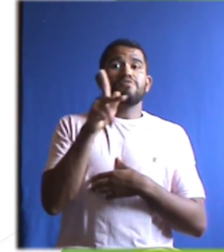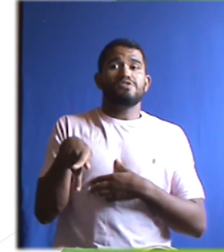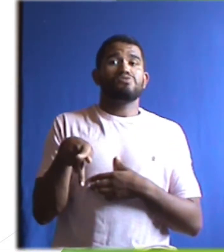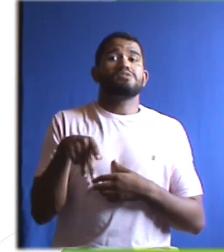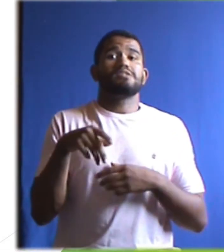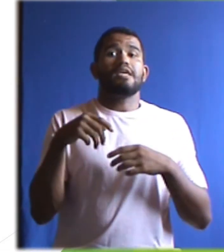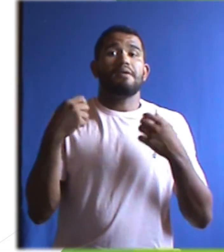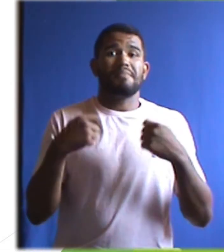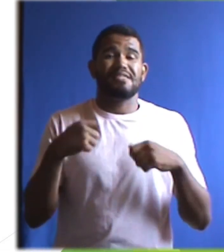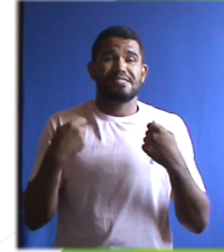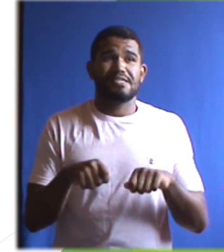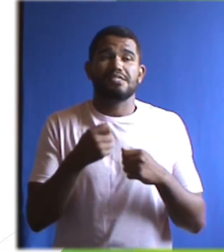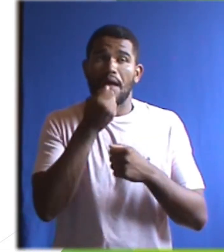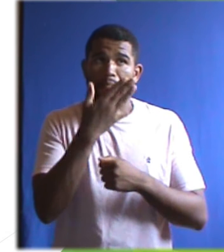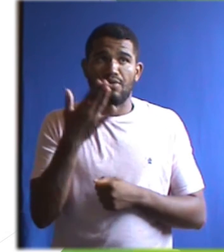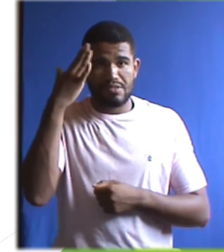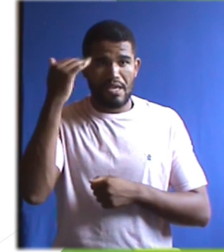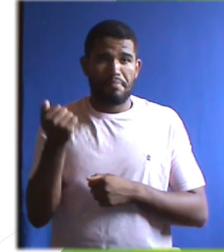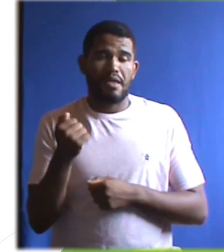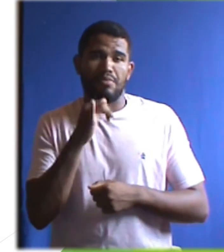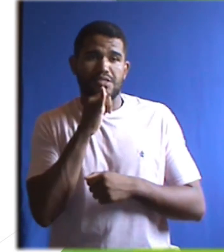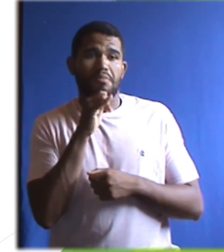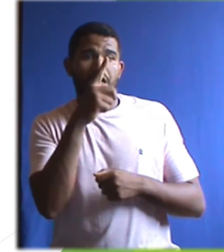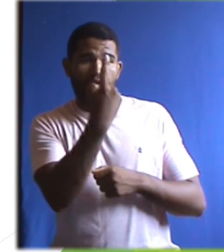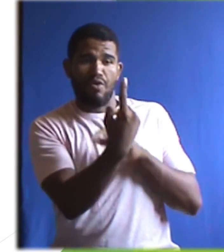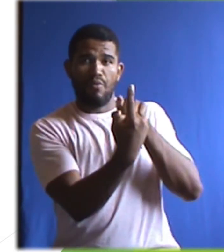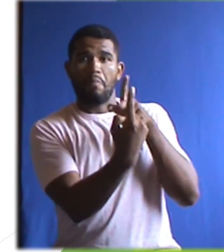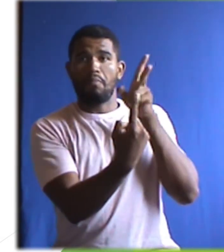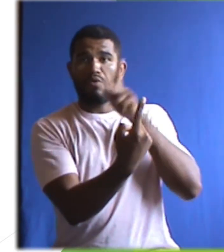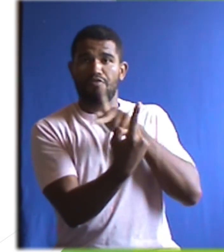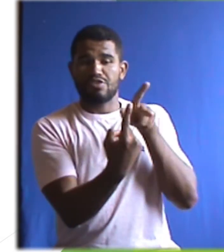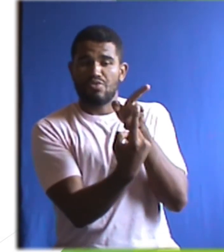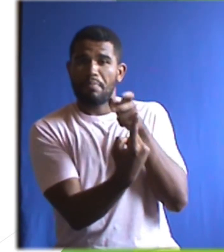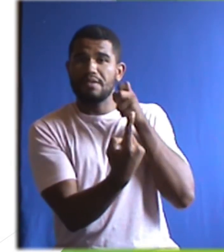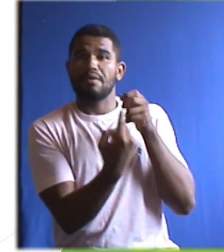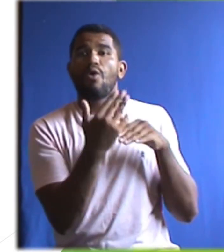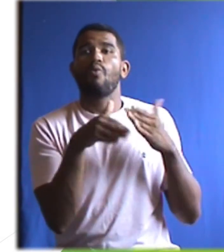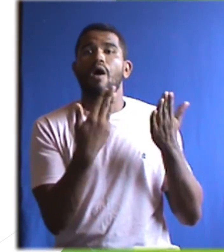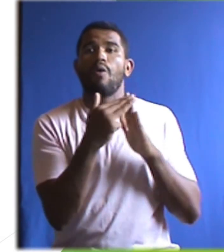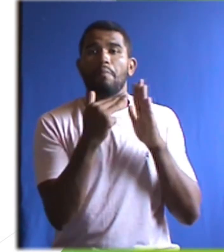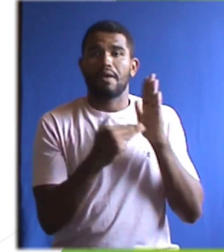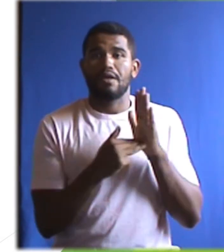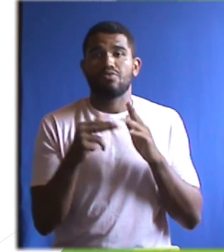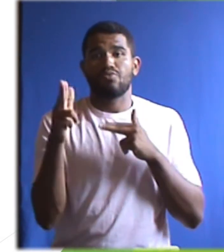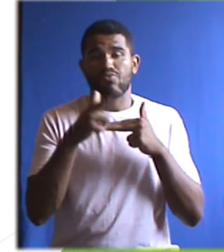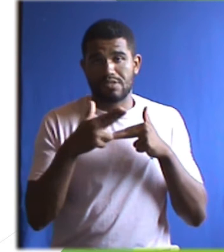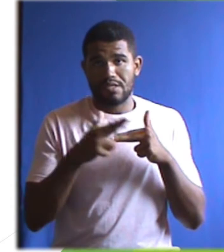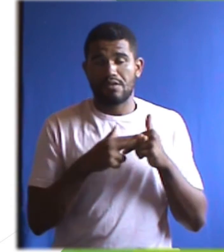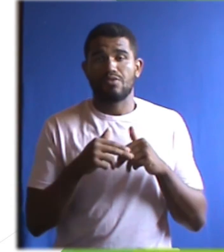E é interessante que você saiba reconhecer qual o método que esse professor está utilizando.